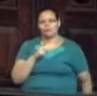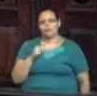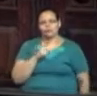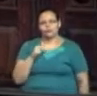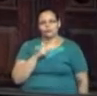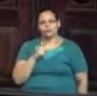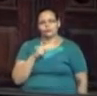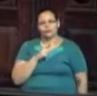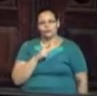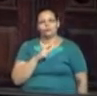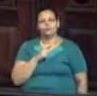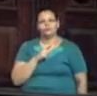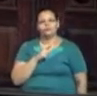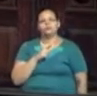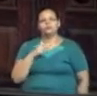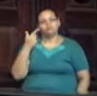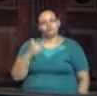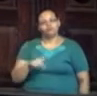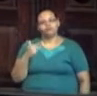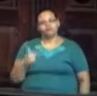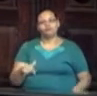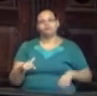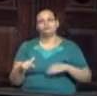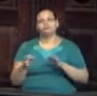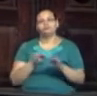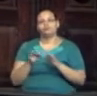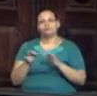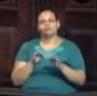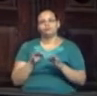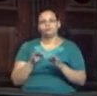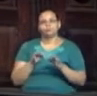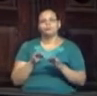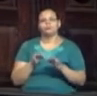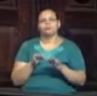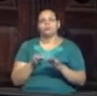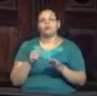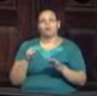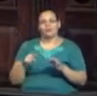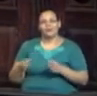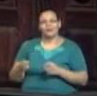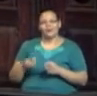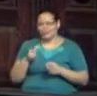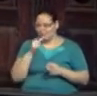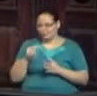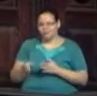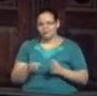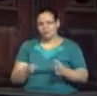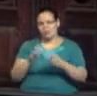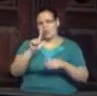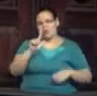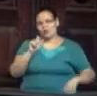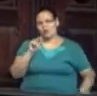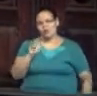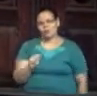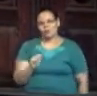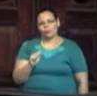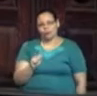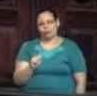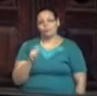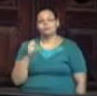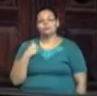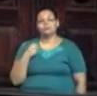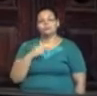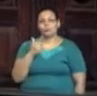o reflorestamento do entorno da Lagoa de Juturnaíba e a recuperação